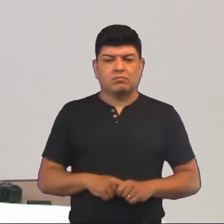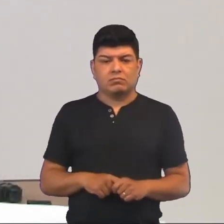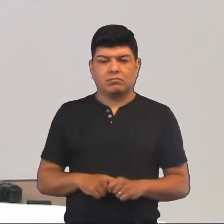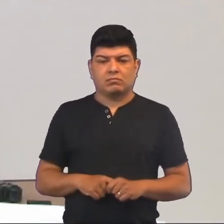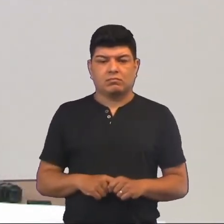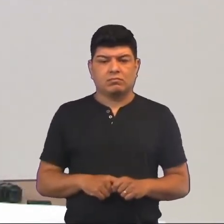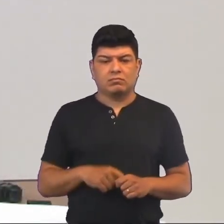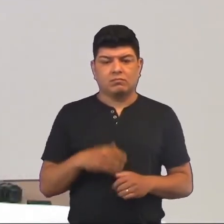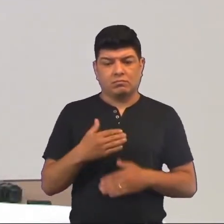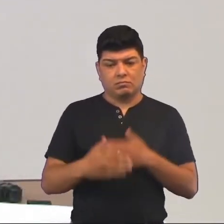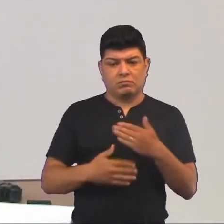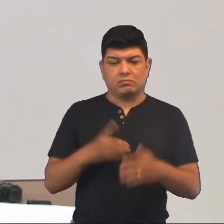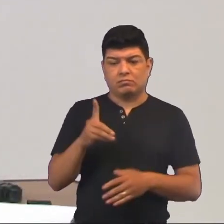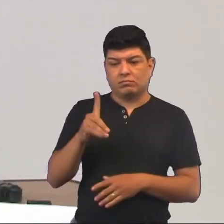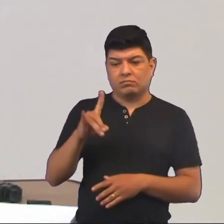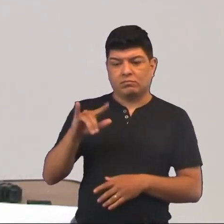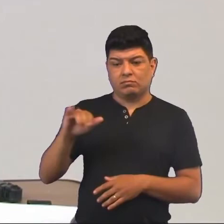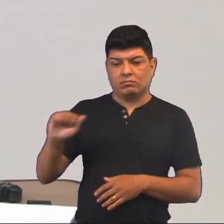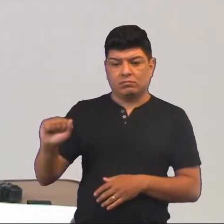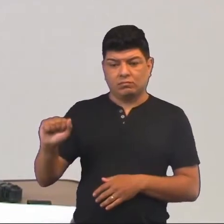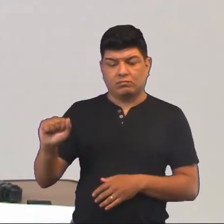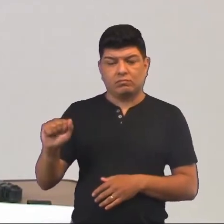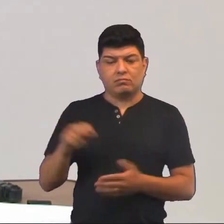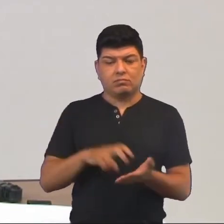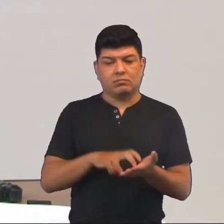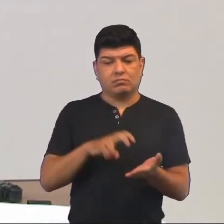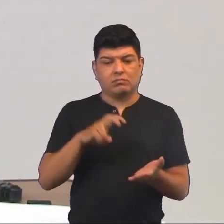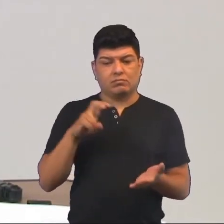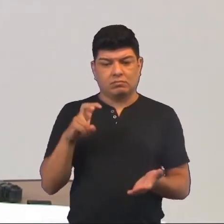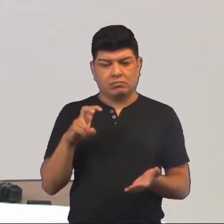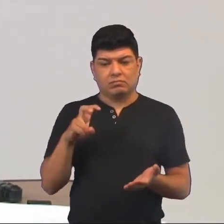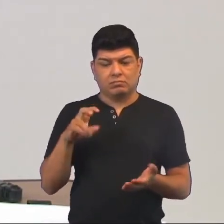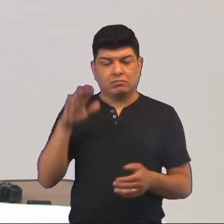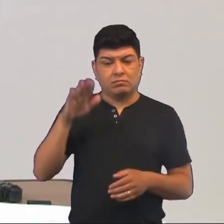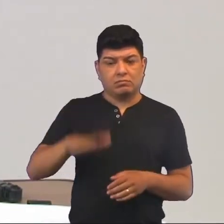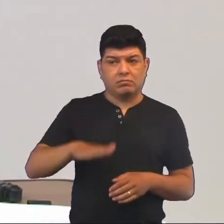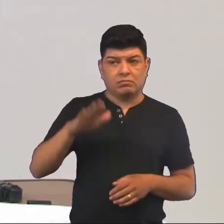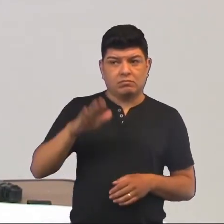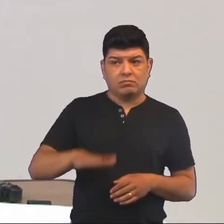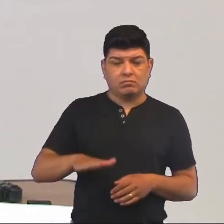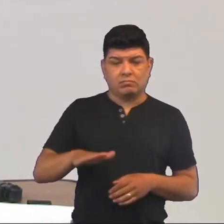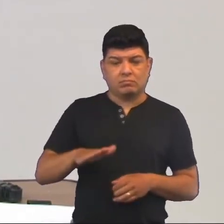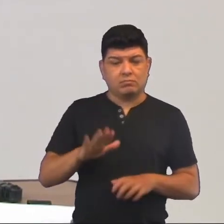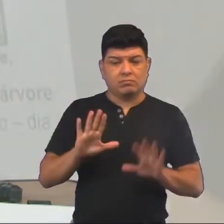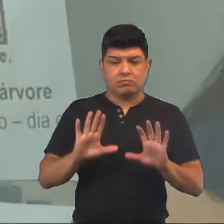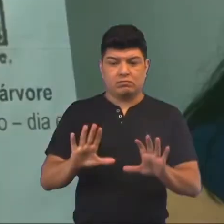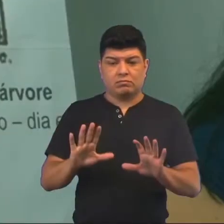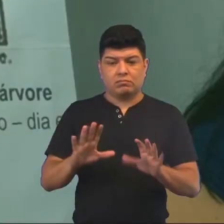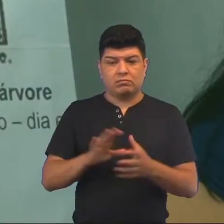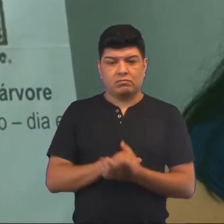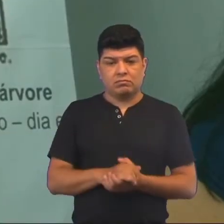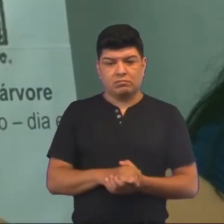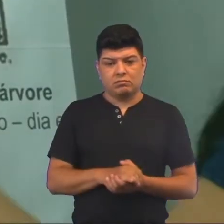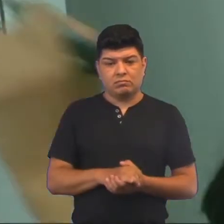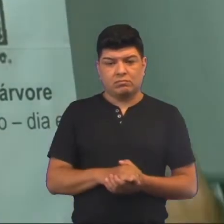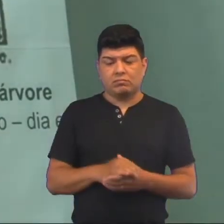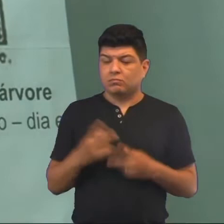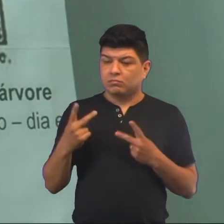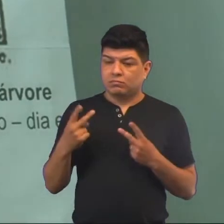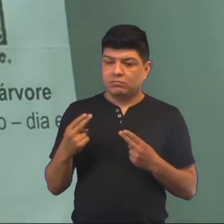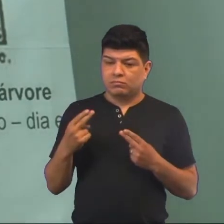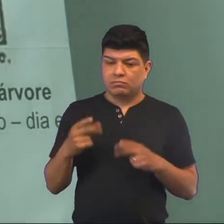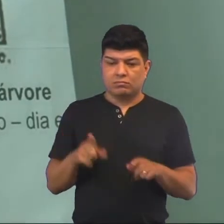Aí, no decorrer do dia, vamos supor isso de manhã, ó, ao entardecer, a sombra, ela fica praticamente...